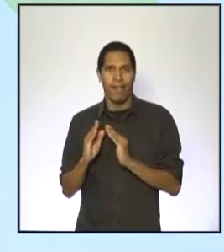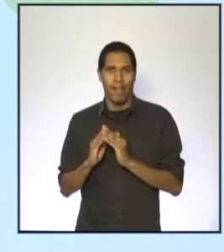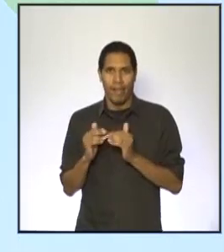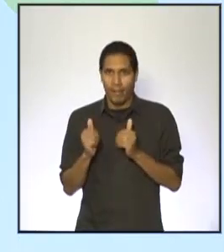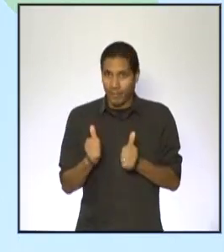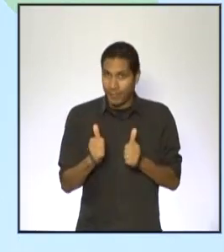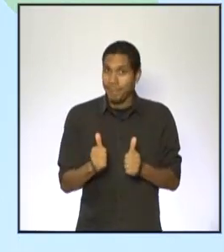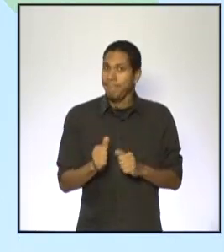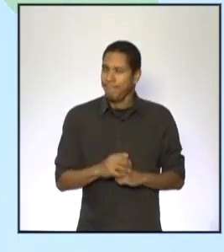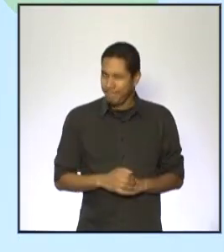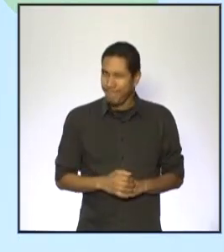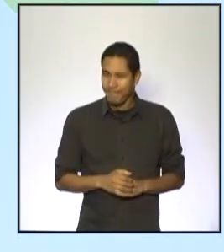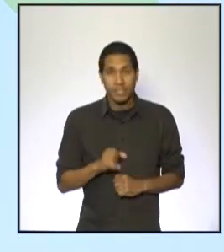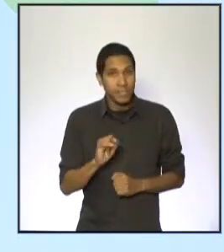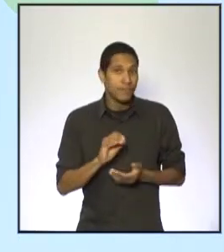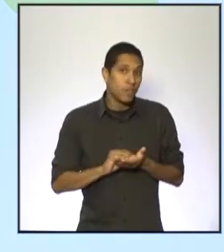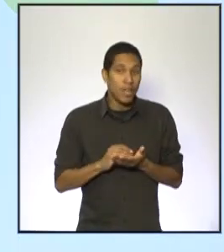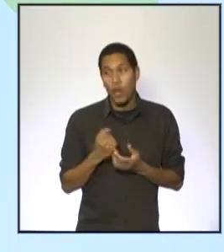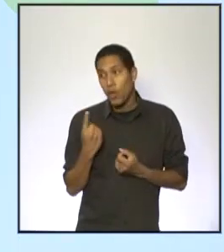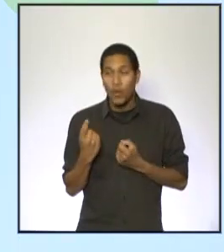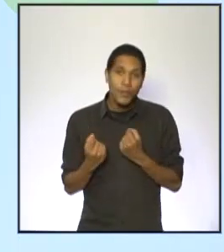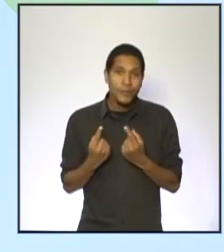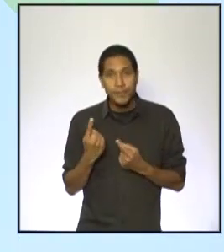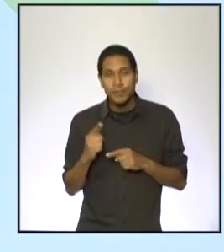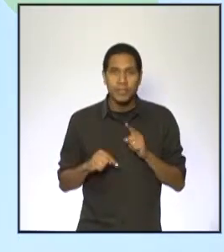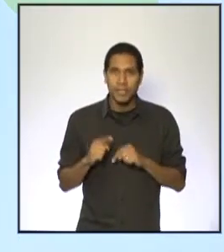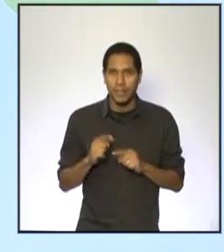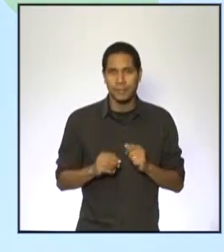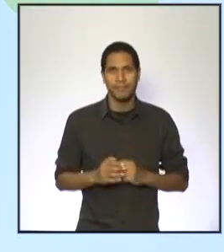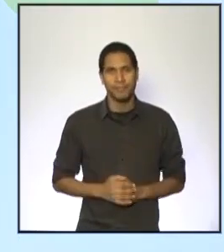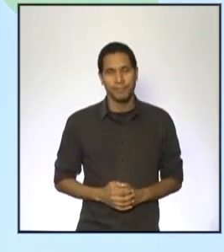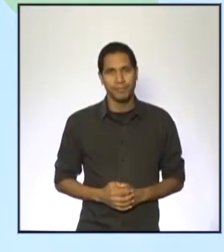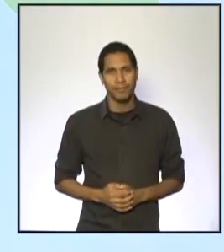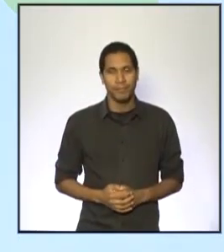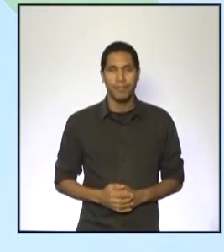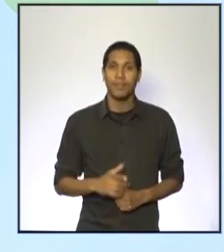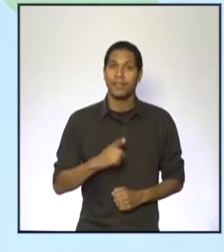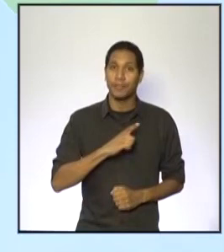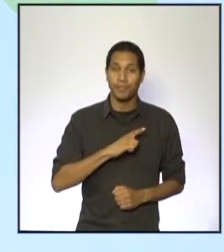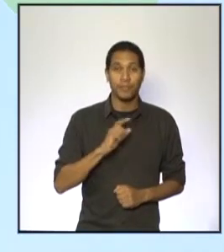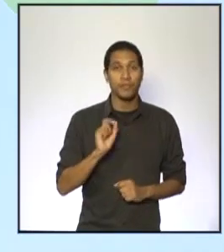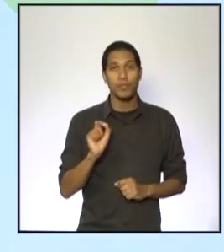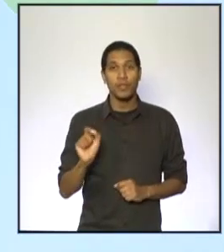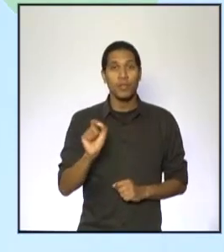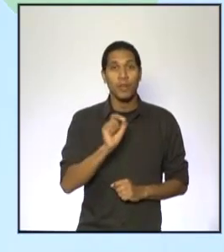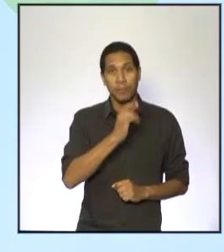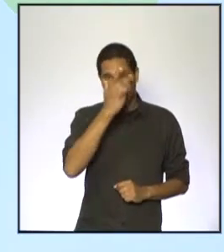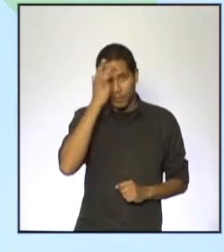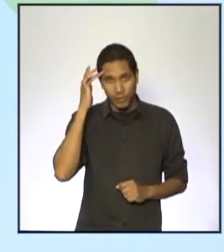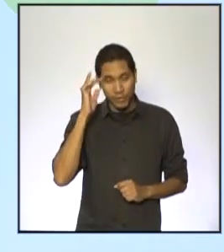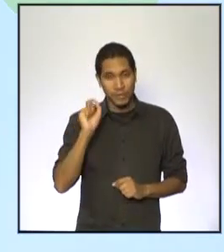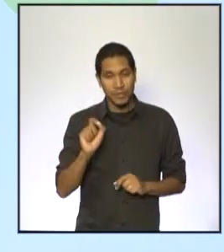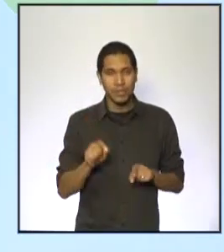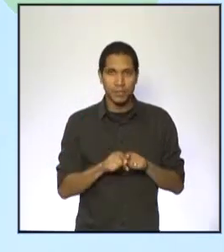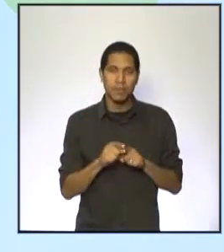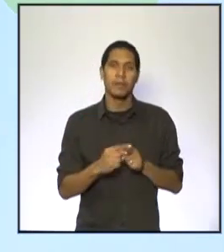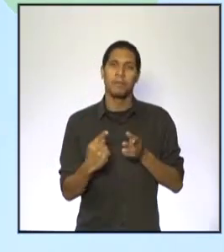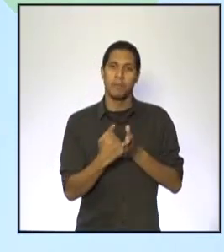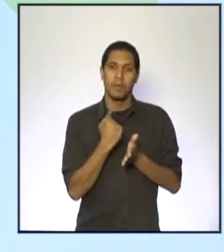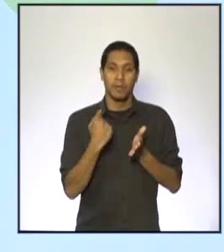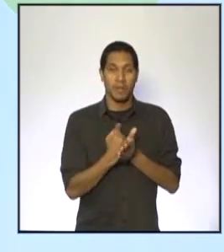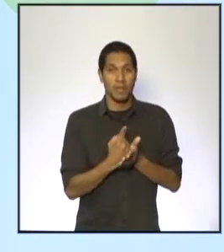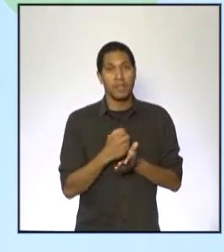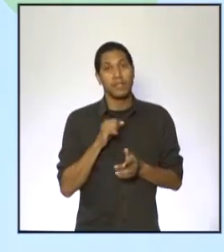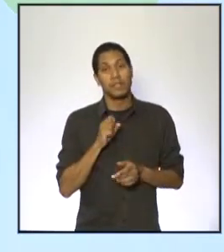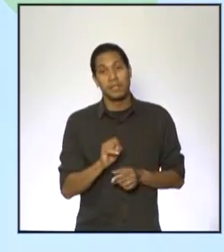não tenham algum material como papelão. Algumas pessoas também me colocaram aqui que estão sentindo, que perguntaram se